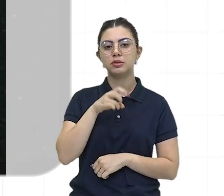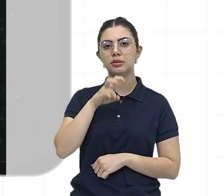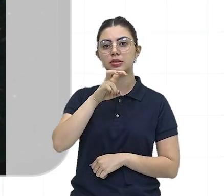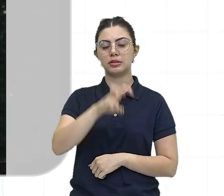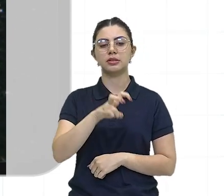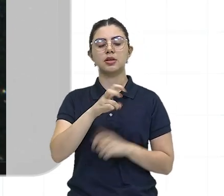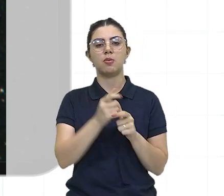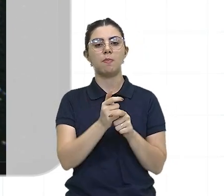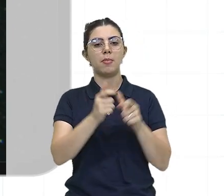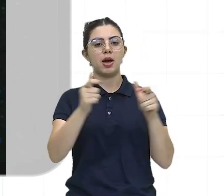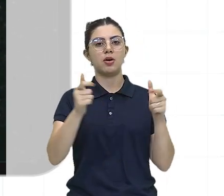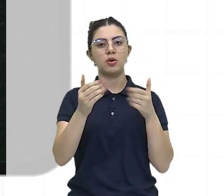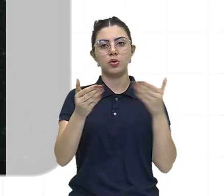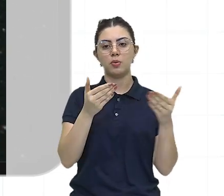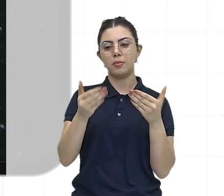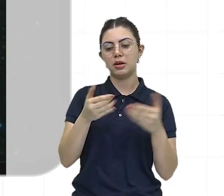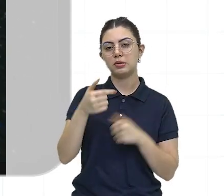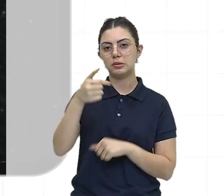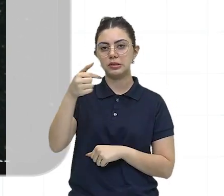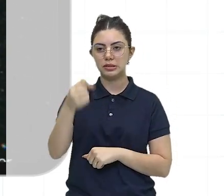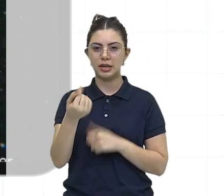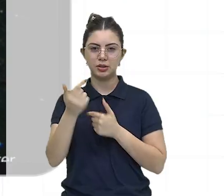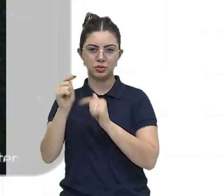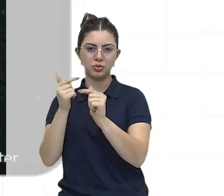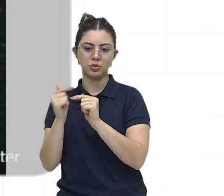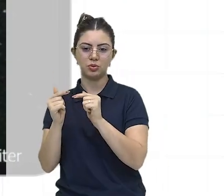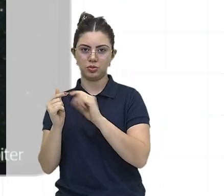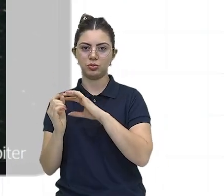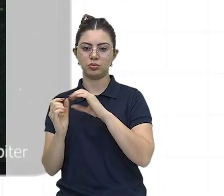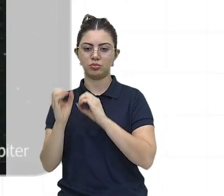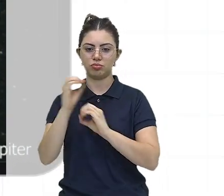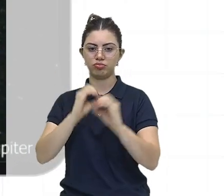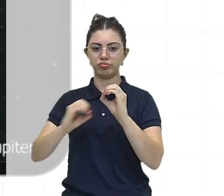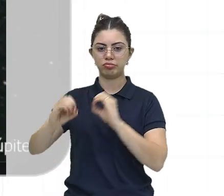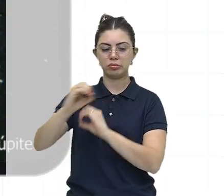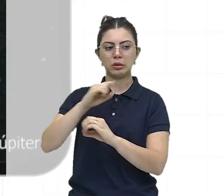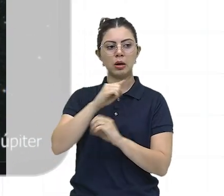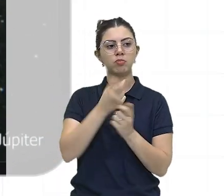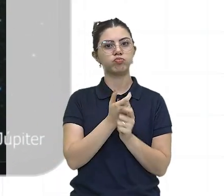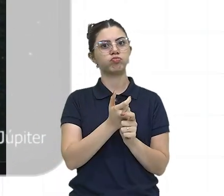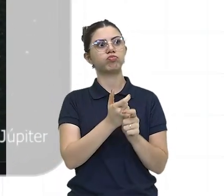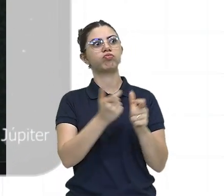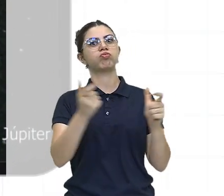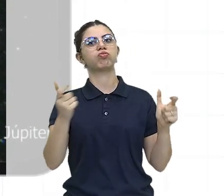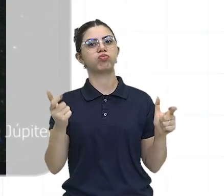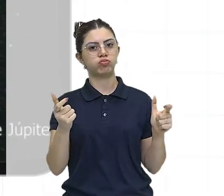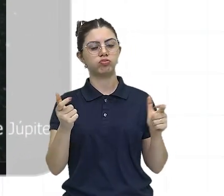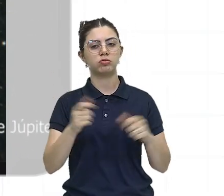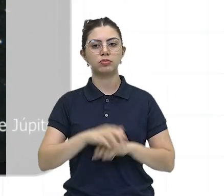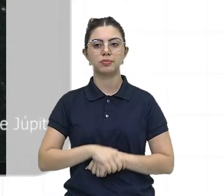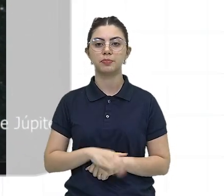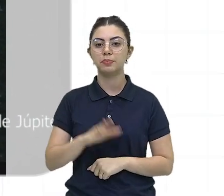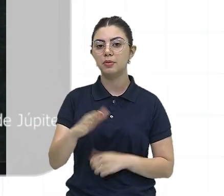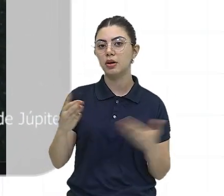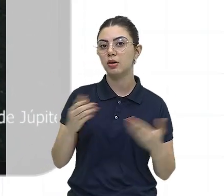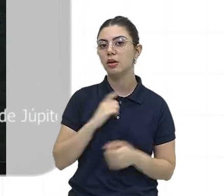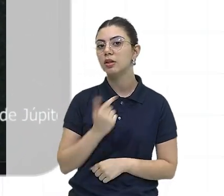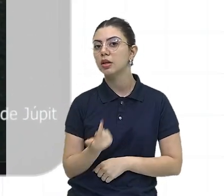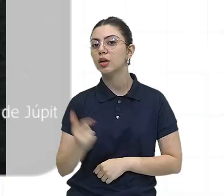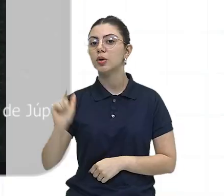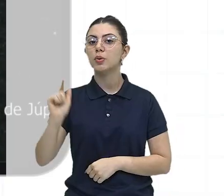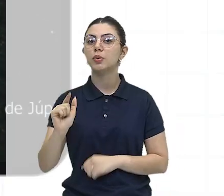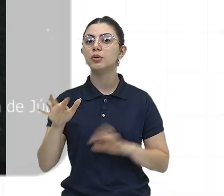dos outros 7 planetas do Sistema Solar. É um verdadeiro gigante. Vamos agora para o próximo